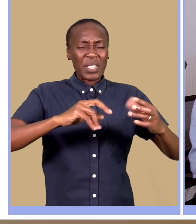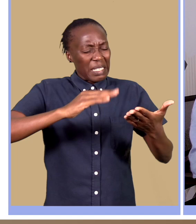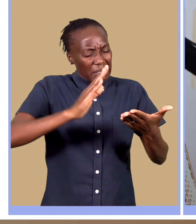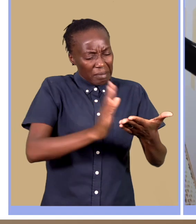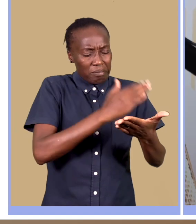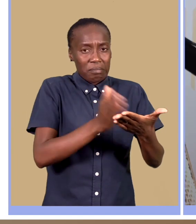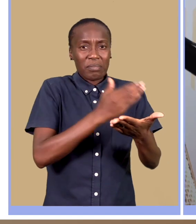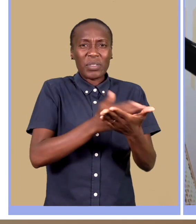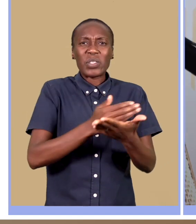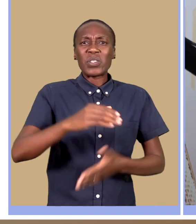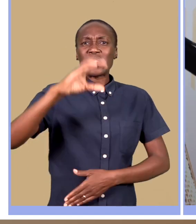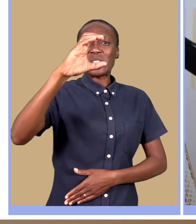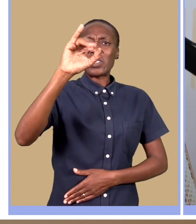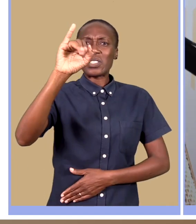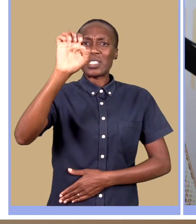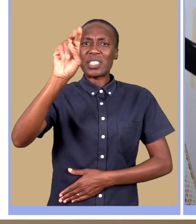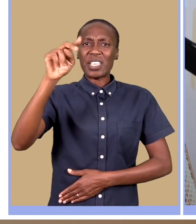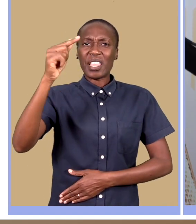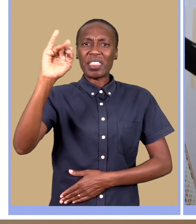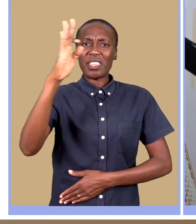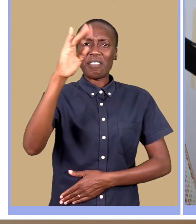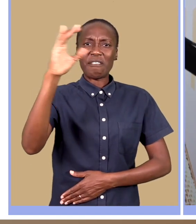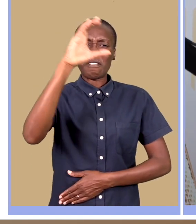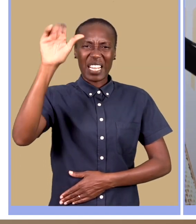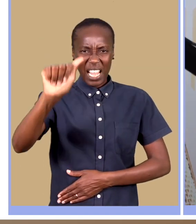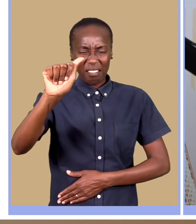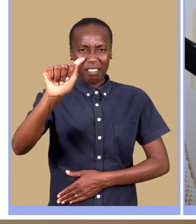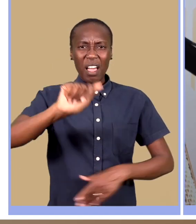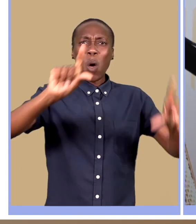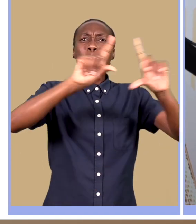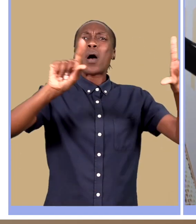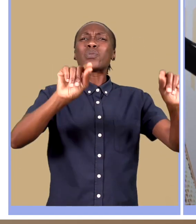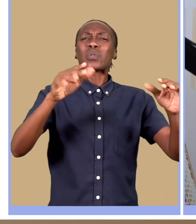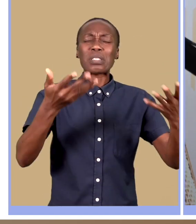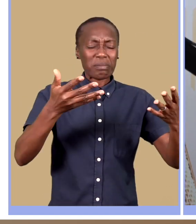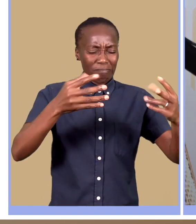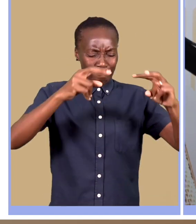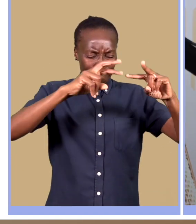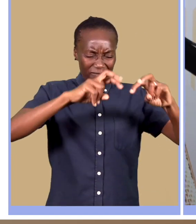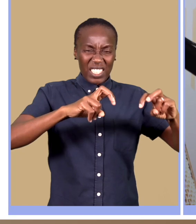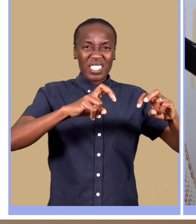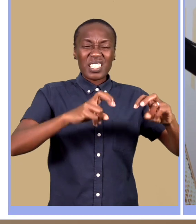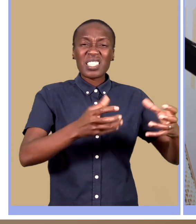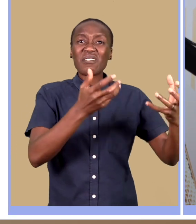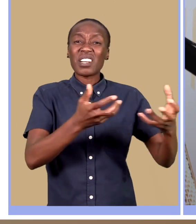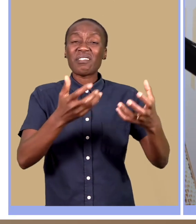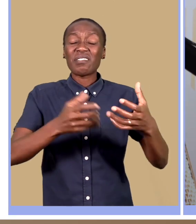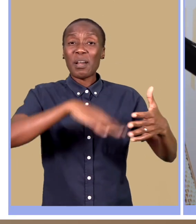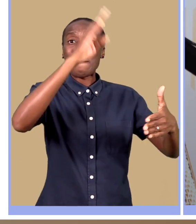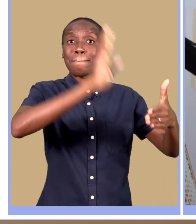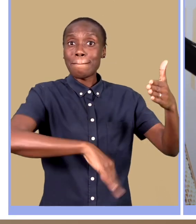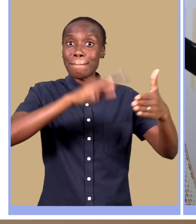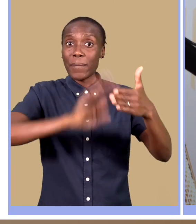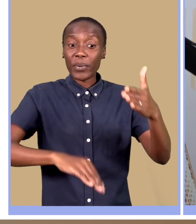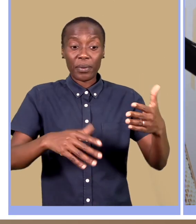revistas científicas. Portanto, tendo essa lacuna, claramente que todo o saber que está